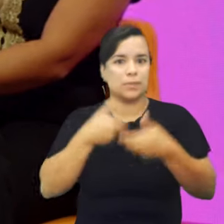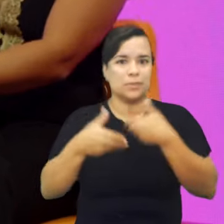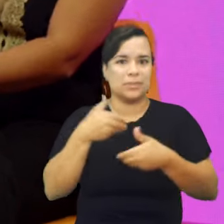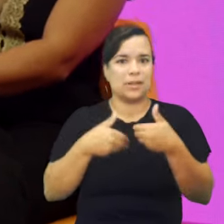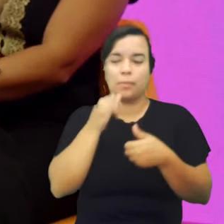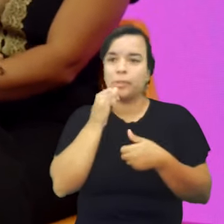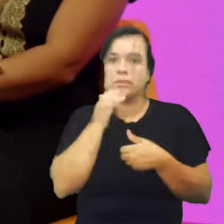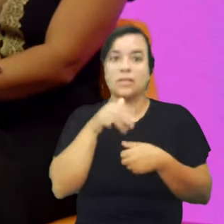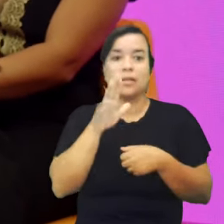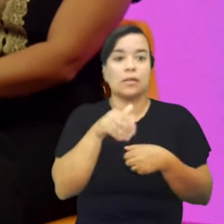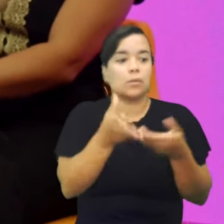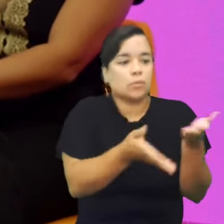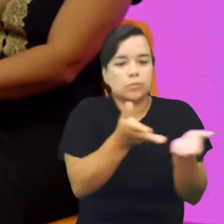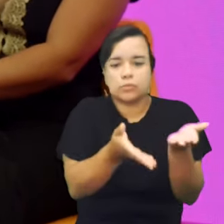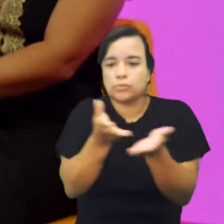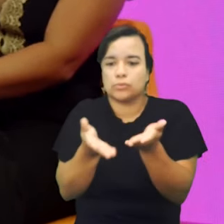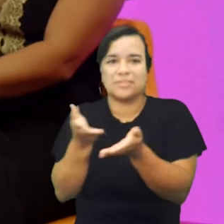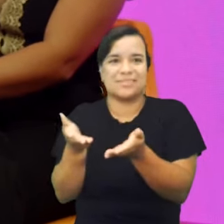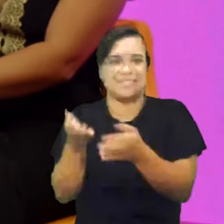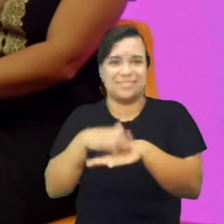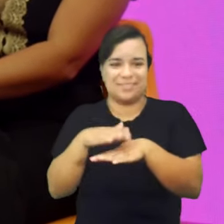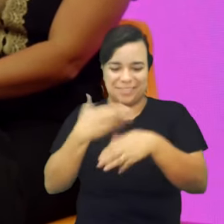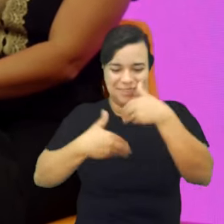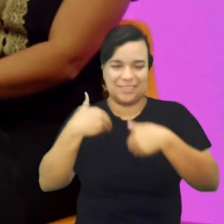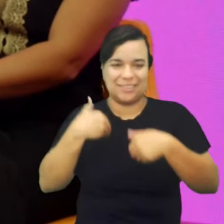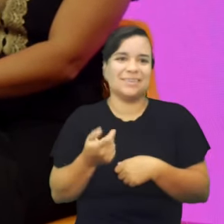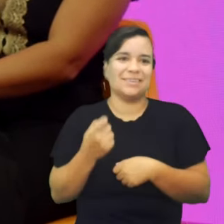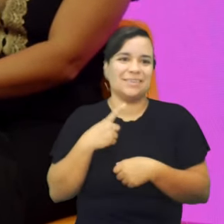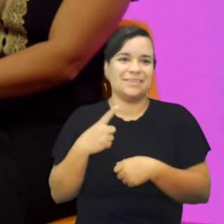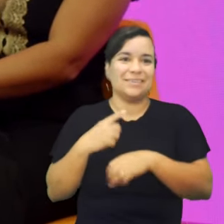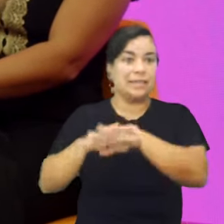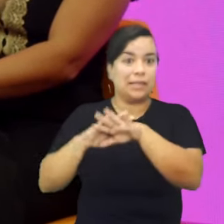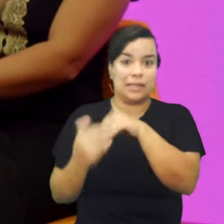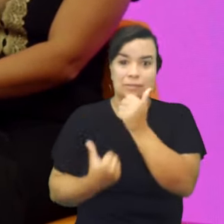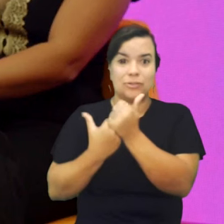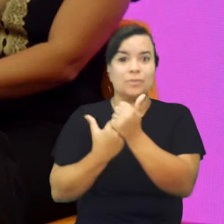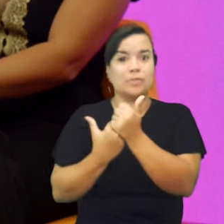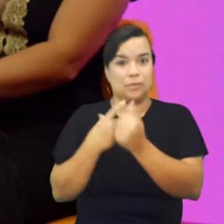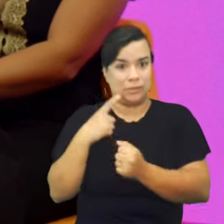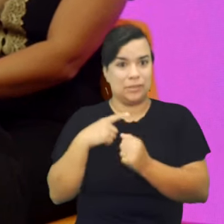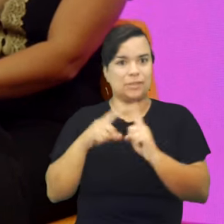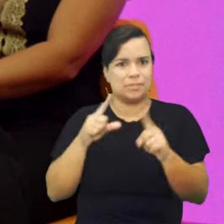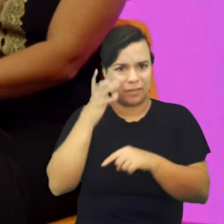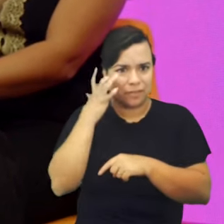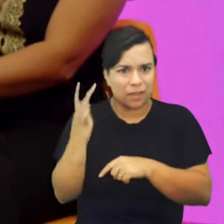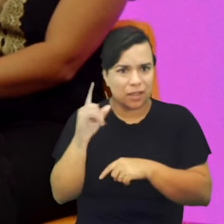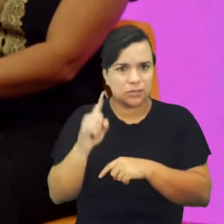quem cuida. É, vocês até comentaram aqui que existe uma rede de apoio, mas queria saber de vocês,